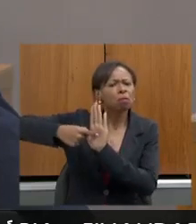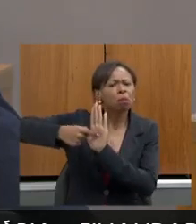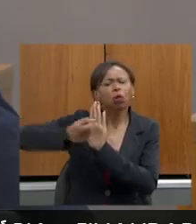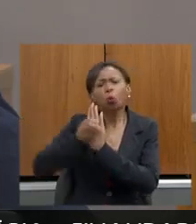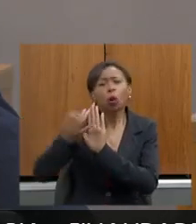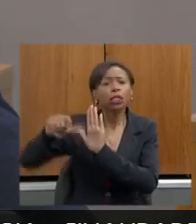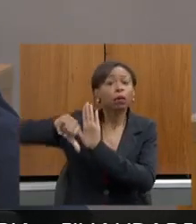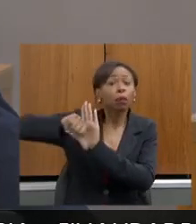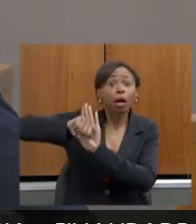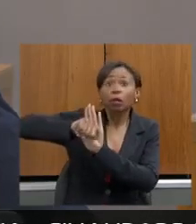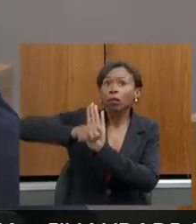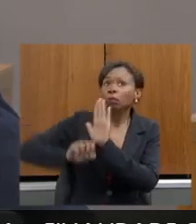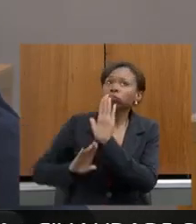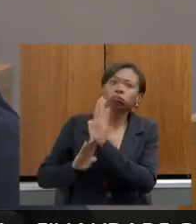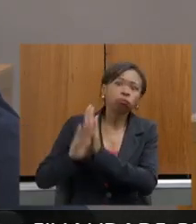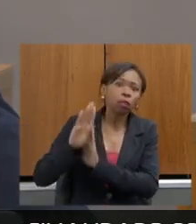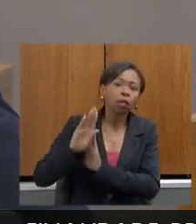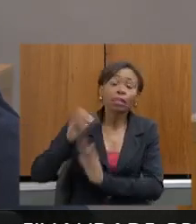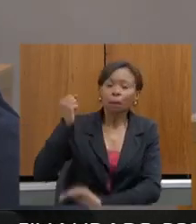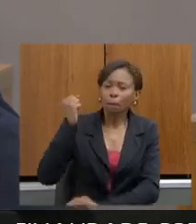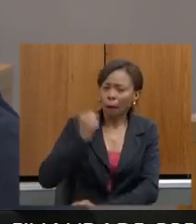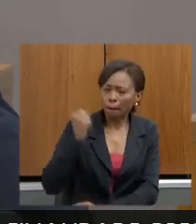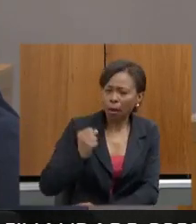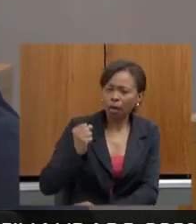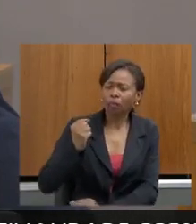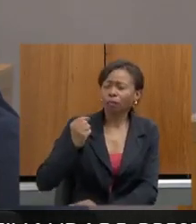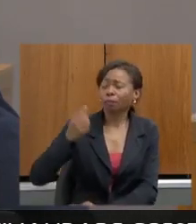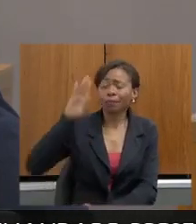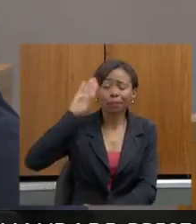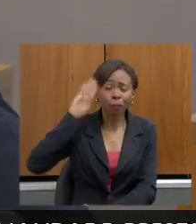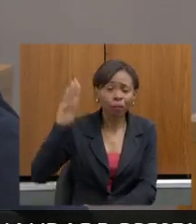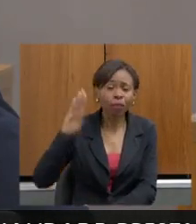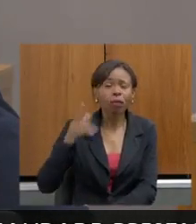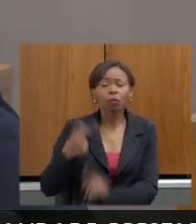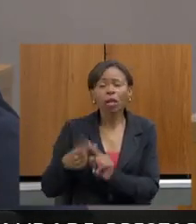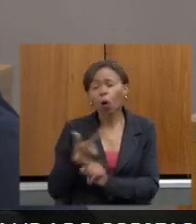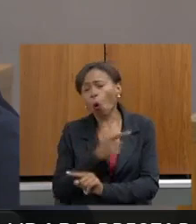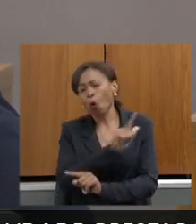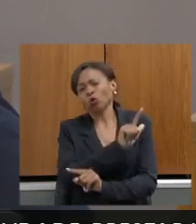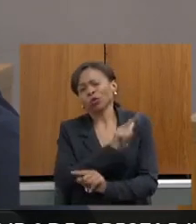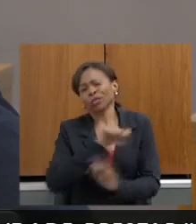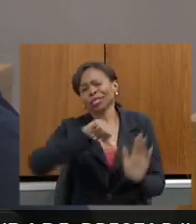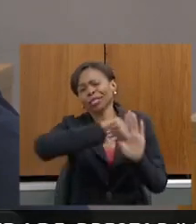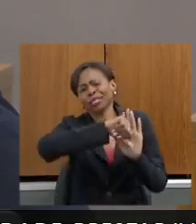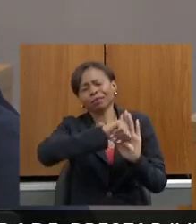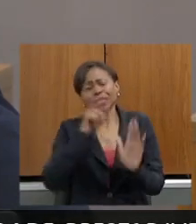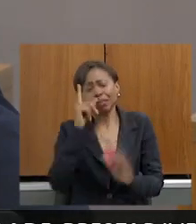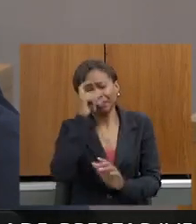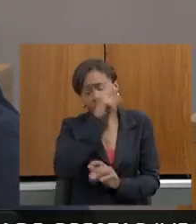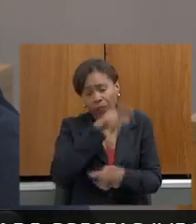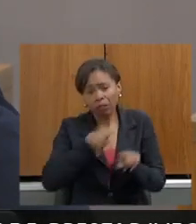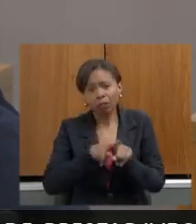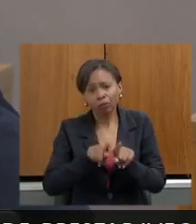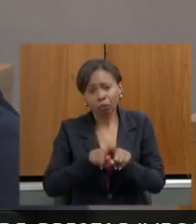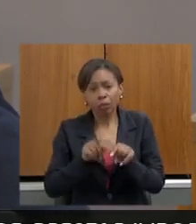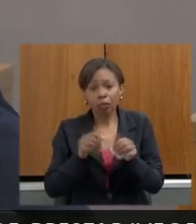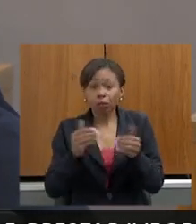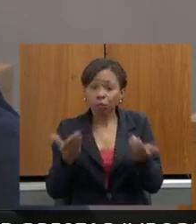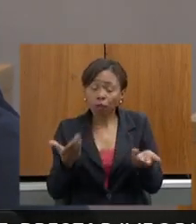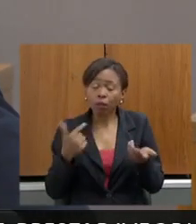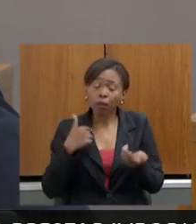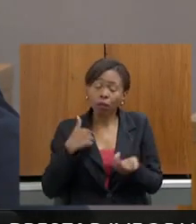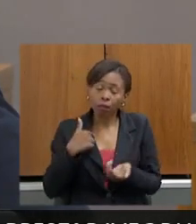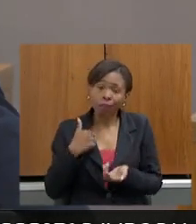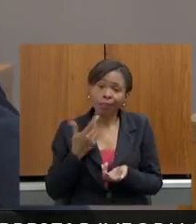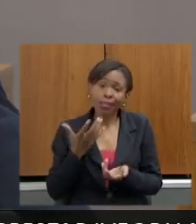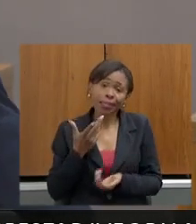é muito forte homicídio especialmente não é que tem outras coisas muito difíceis então o que que eu quero